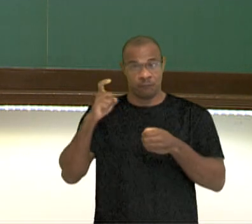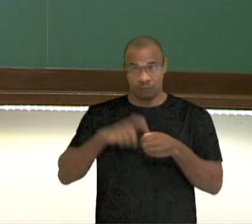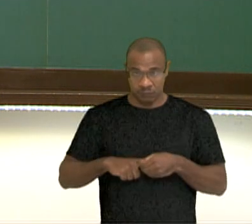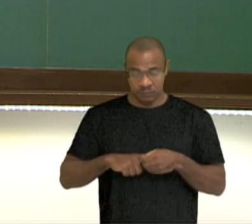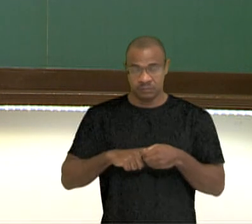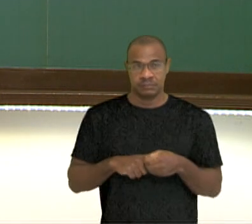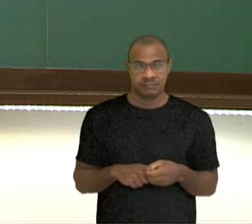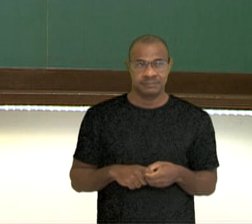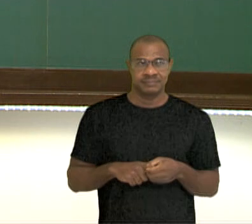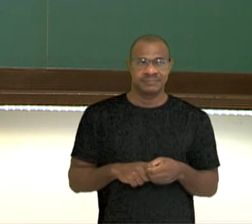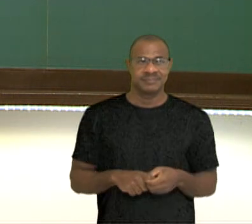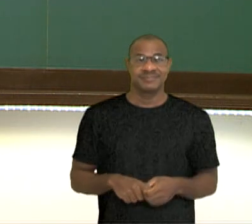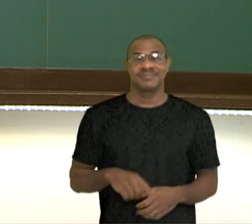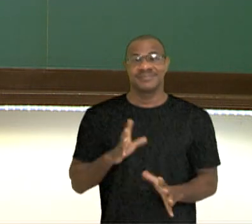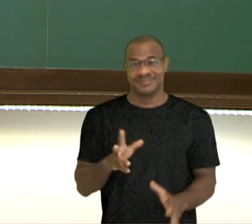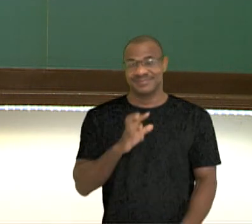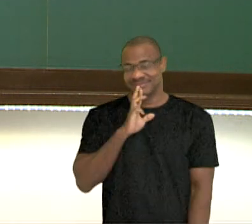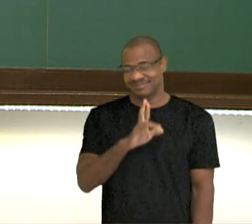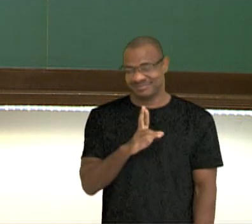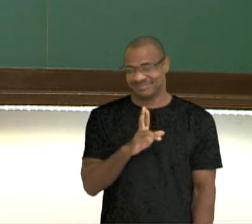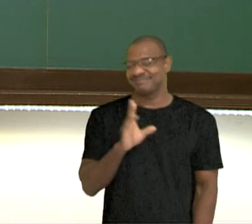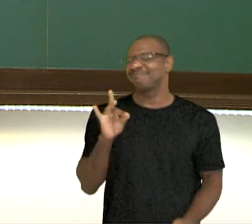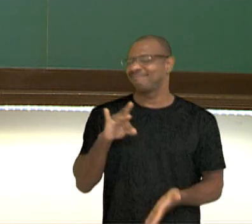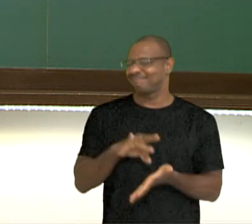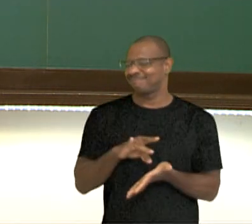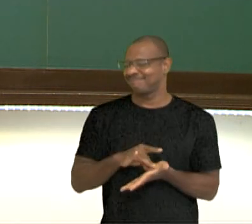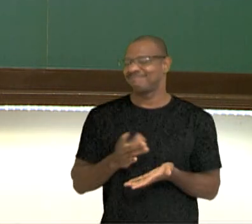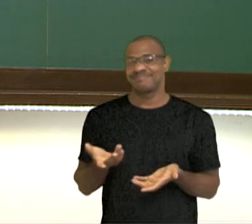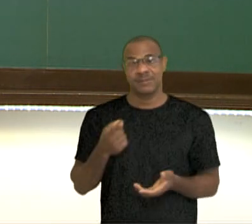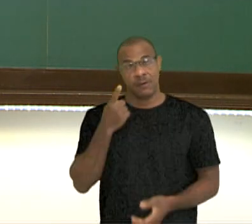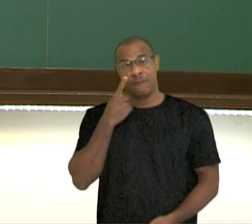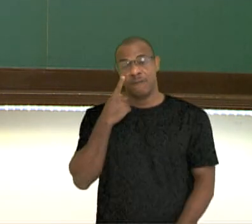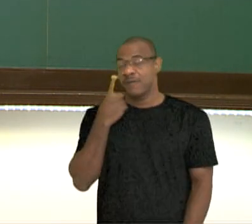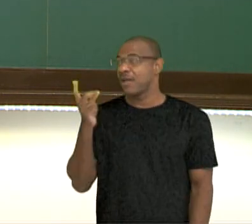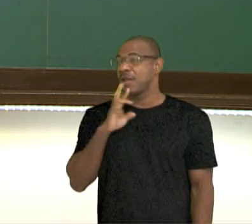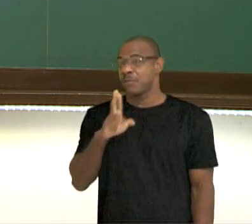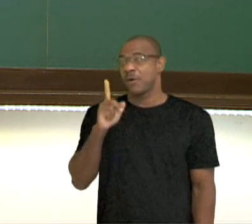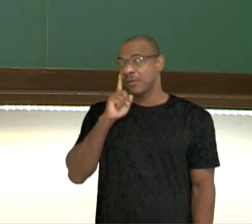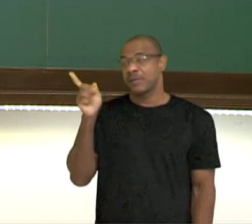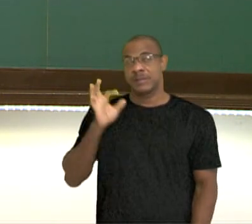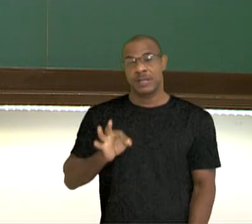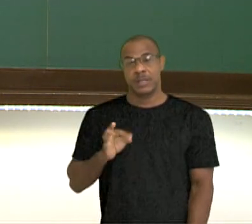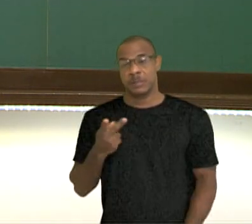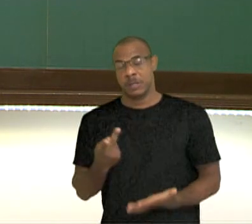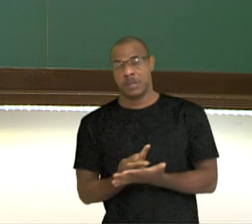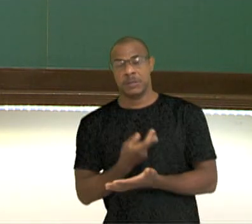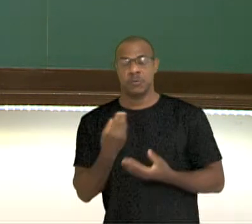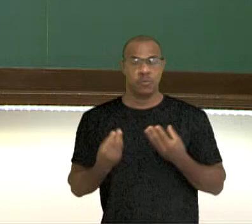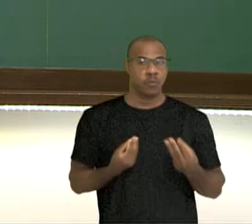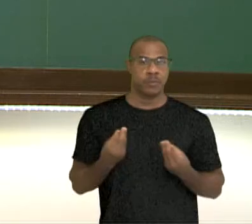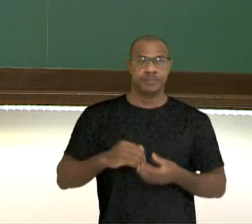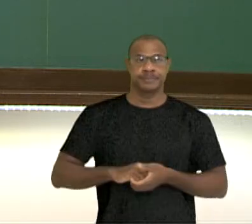Voltei! Claro que você já chegou à conclusão, né? Confira comigo então se você acertou.